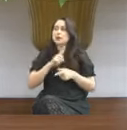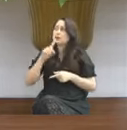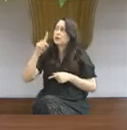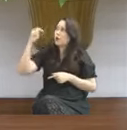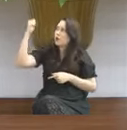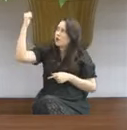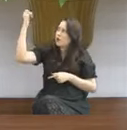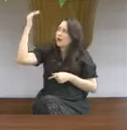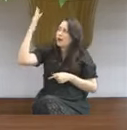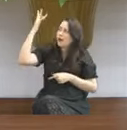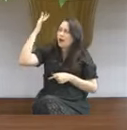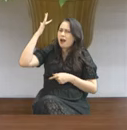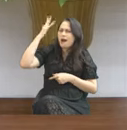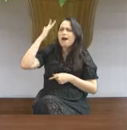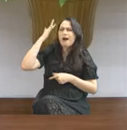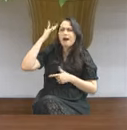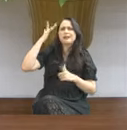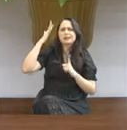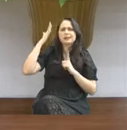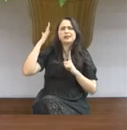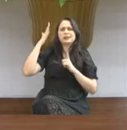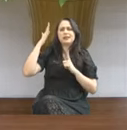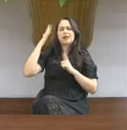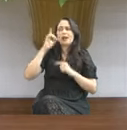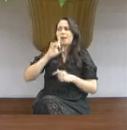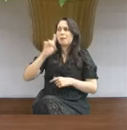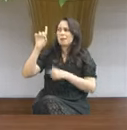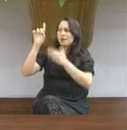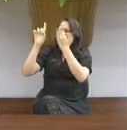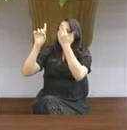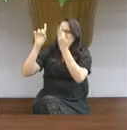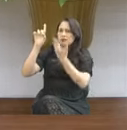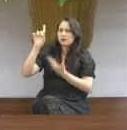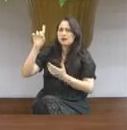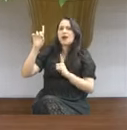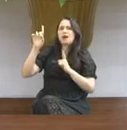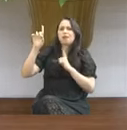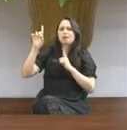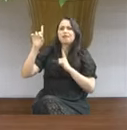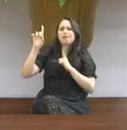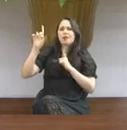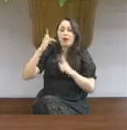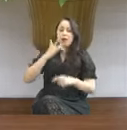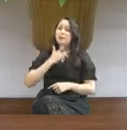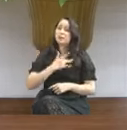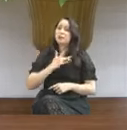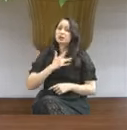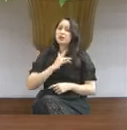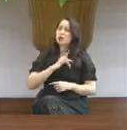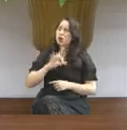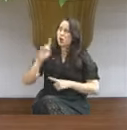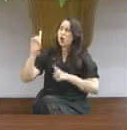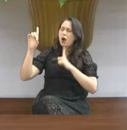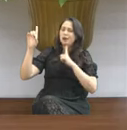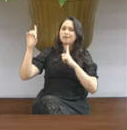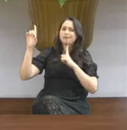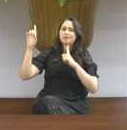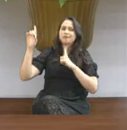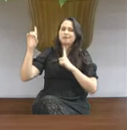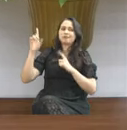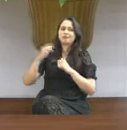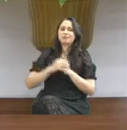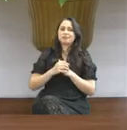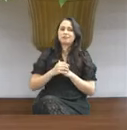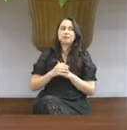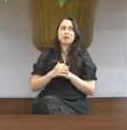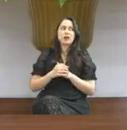misericórdia, ricos da presença de Deus, ricos do cuidado, eu vou falando até